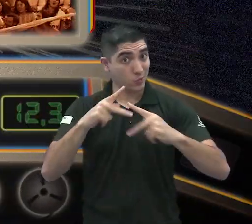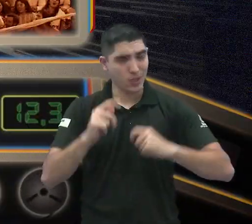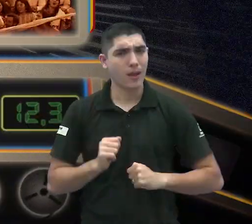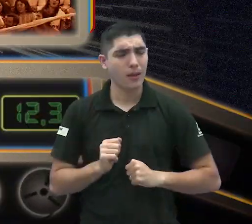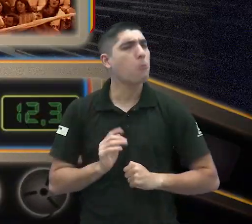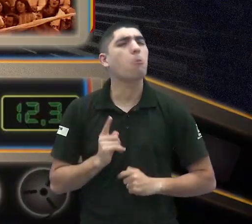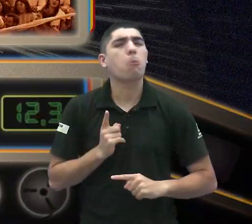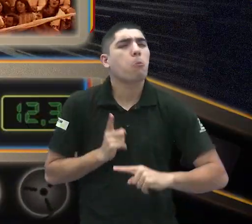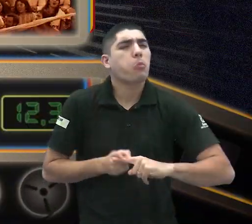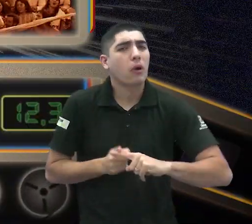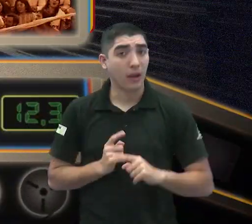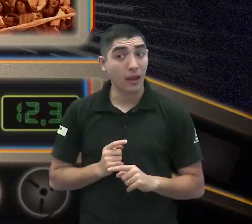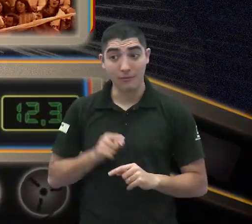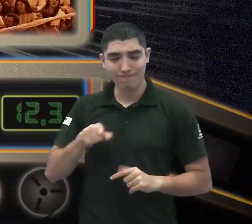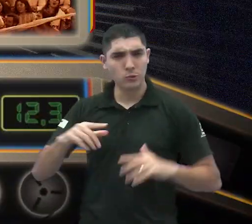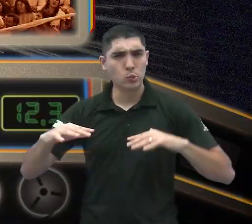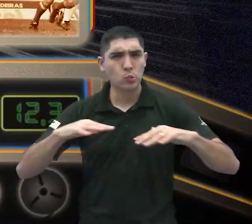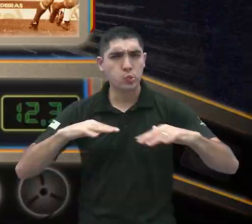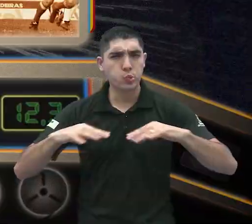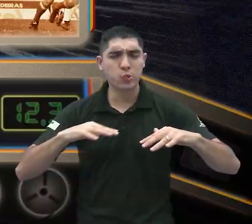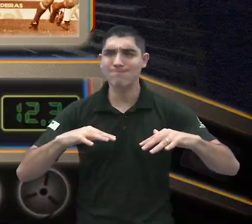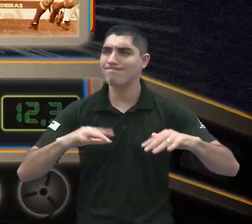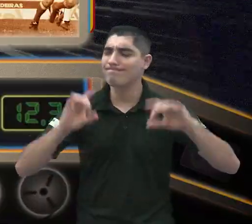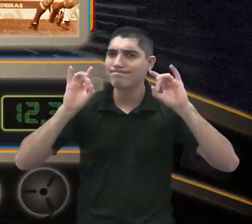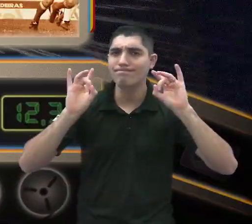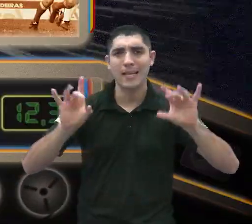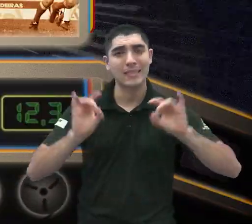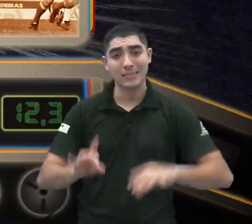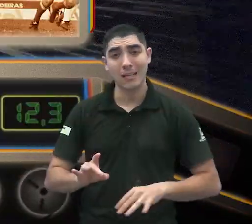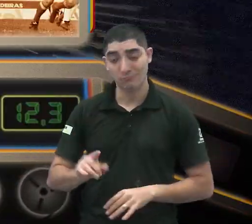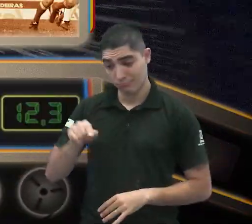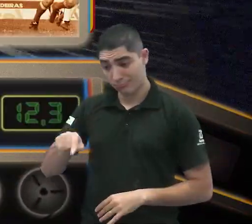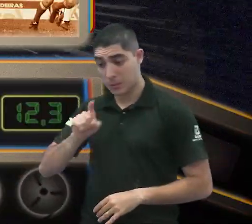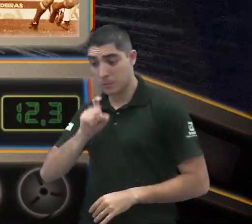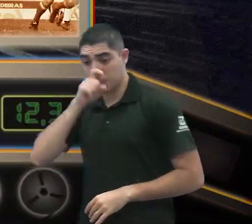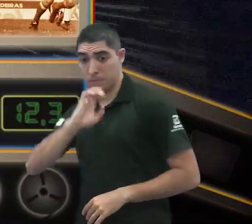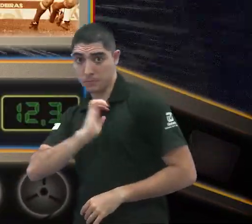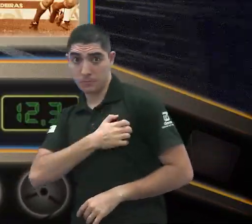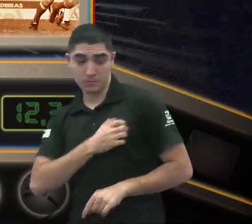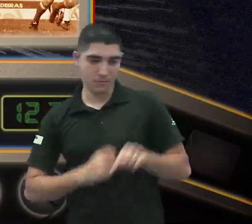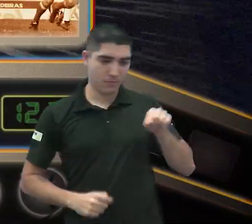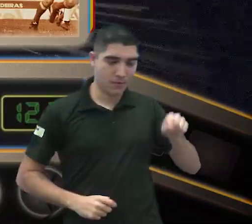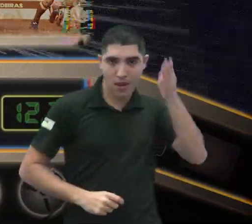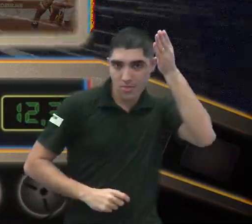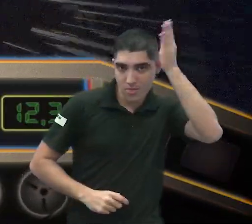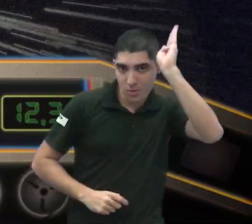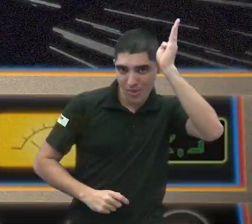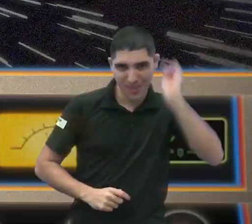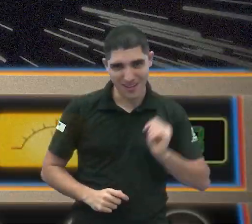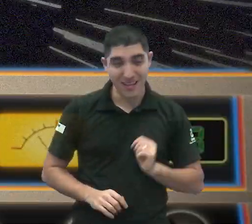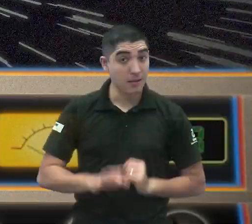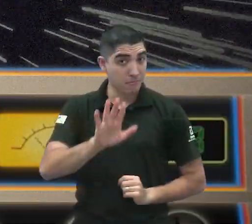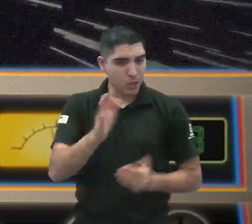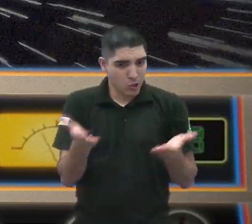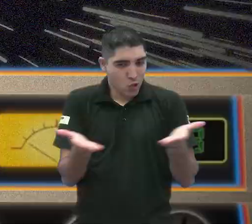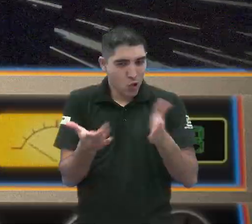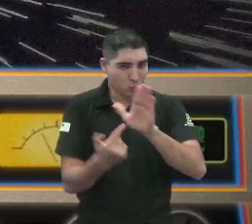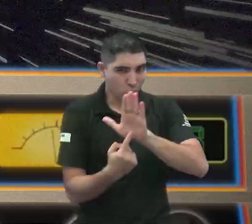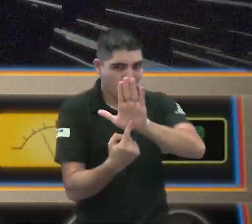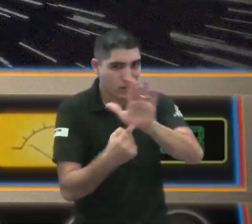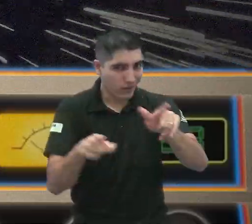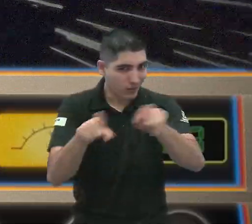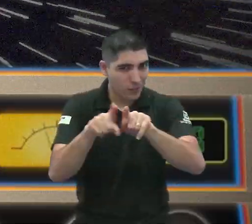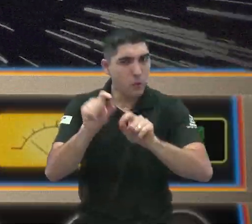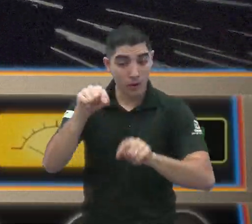Martins Pereira, para falar sobre um confronto especial entre São José e Taubaté. Ainda nesse